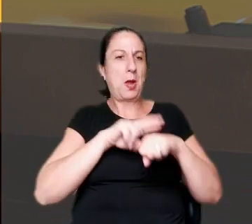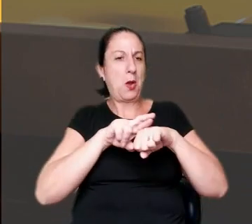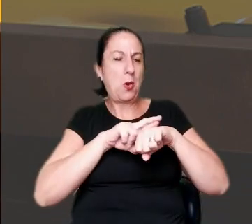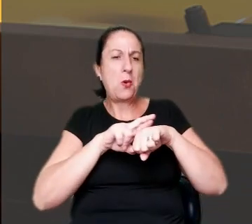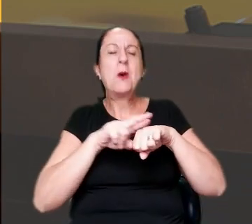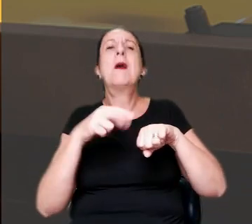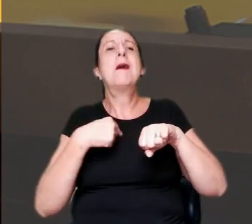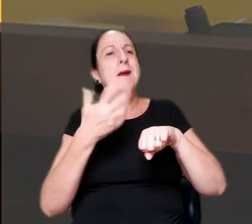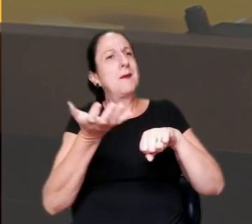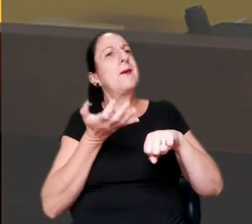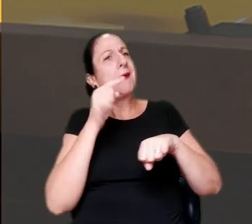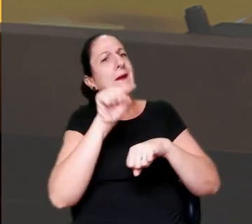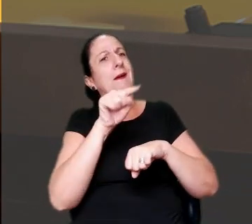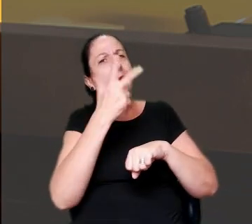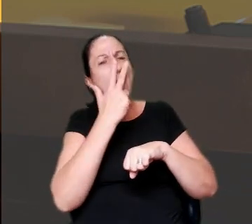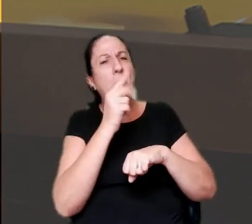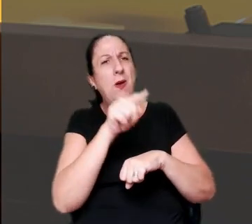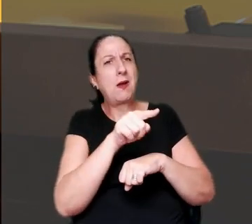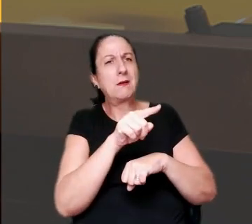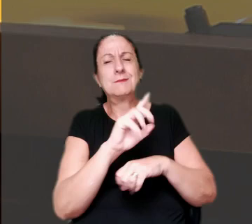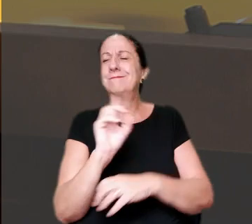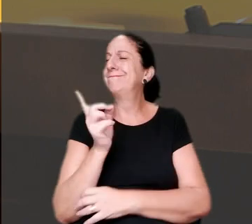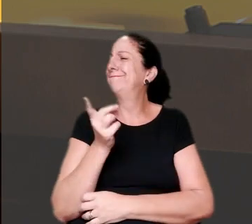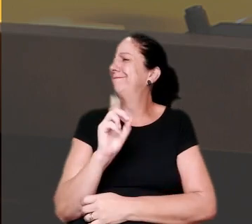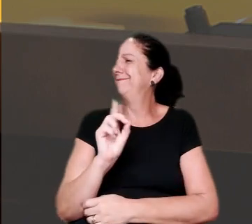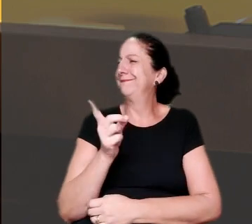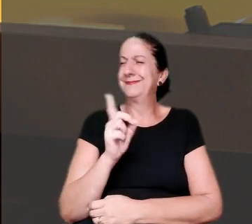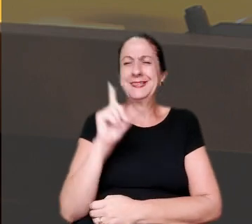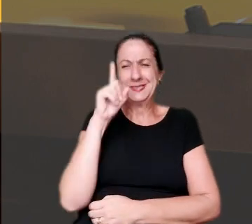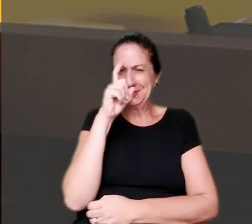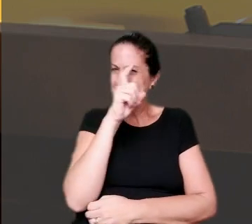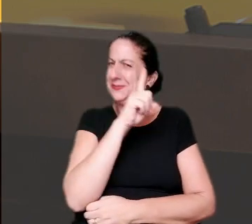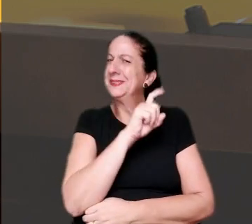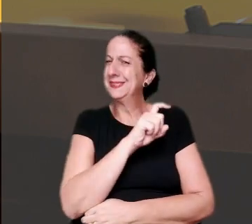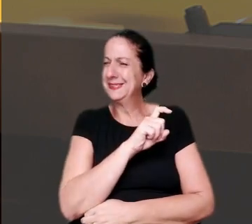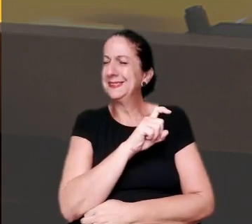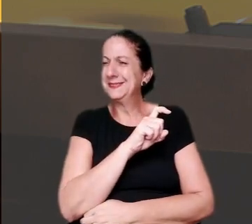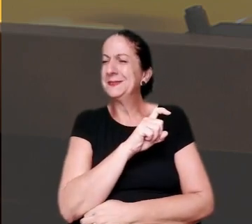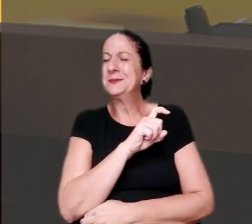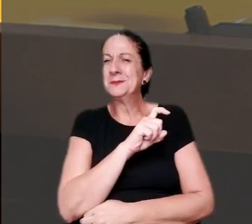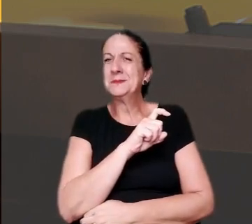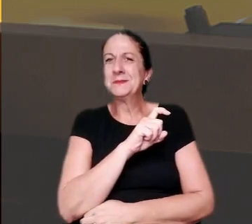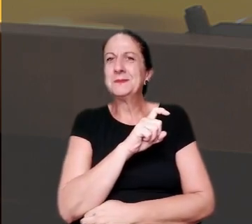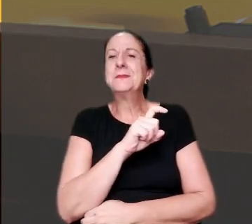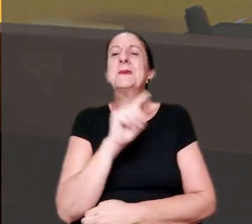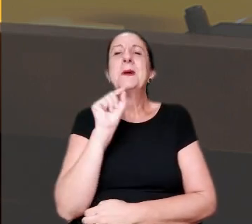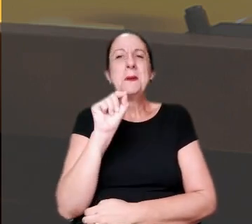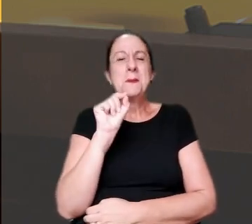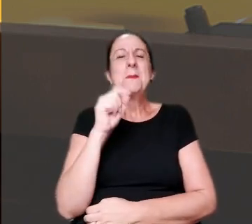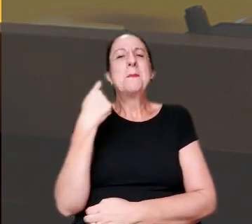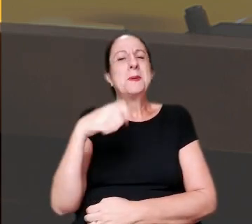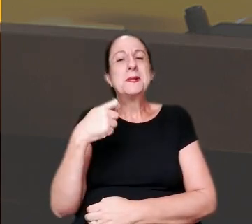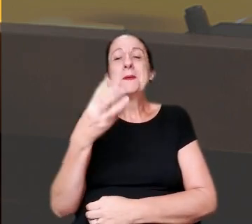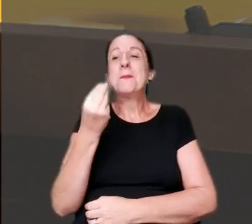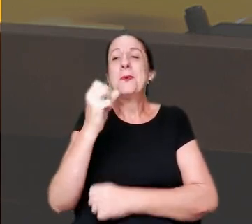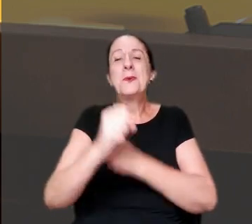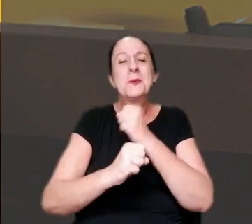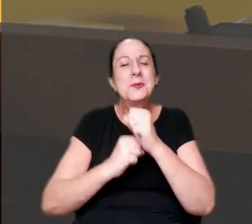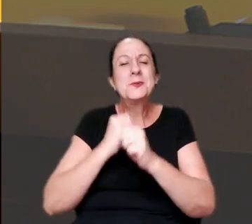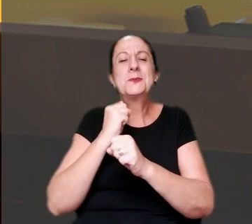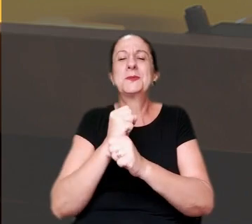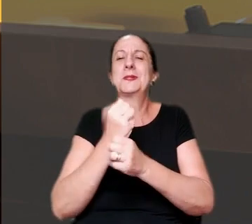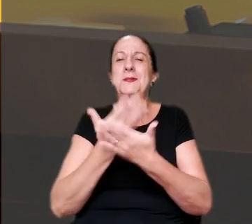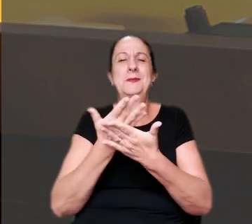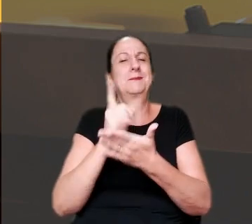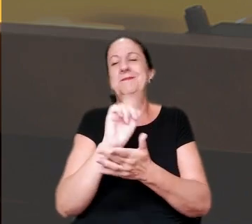Né? Aí eu disse, isso aí eu gostaria de ser. O pessoal disse, não, mas não é assim não. Você tem de